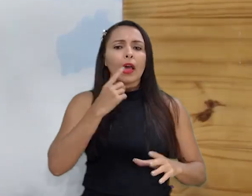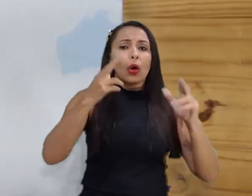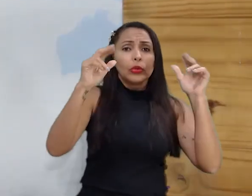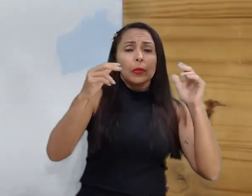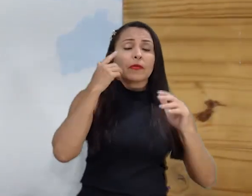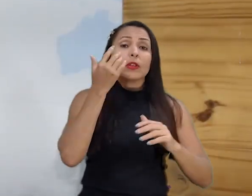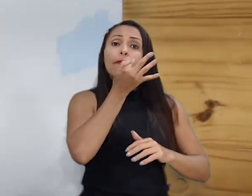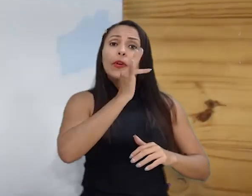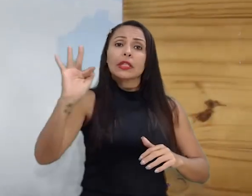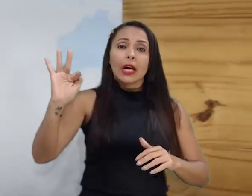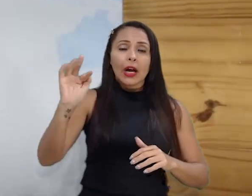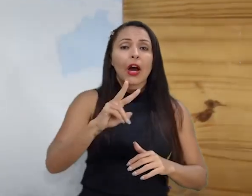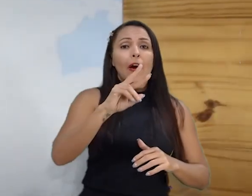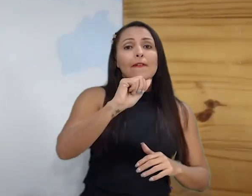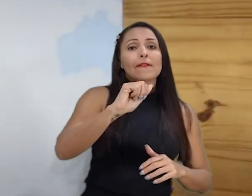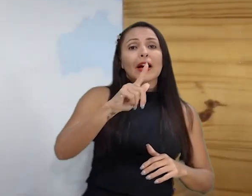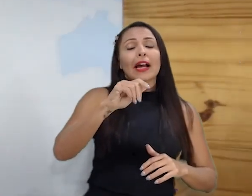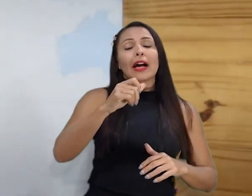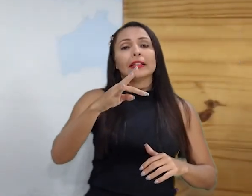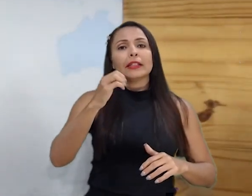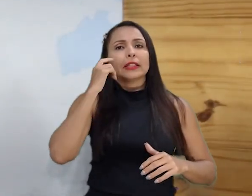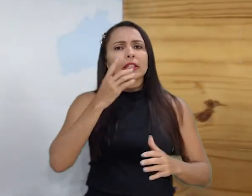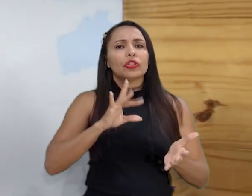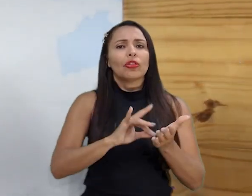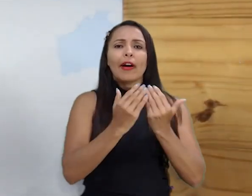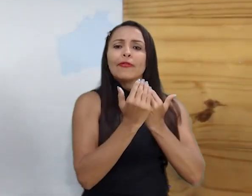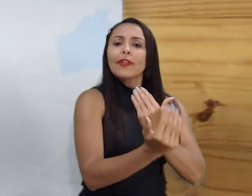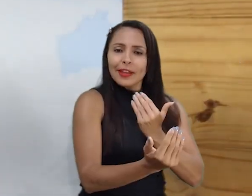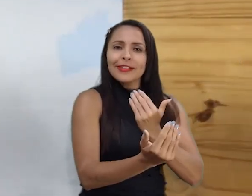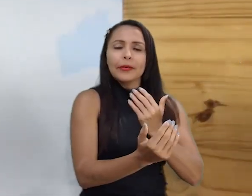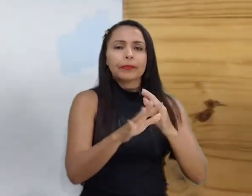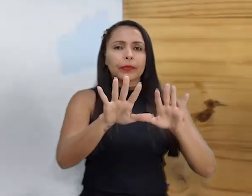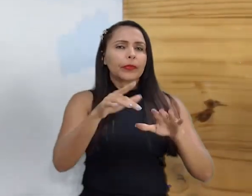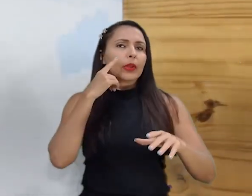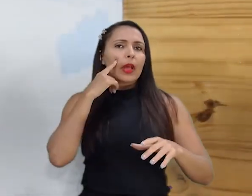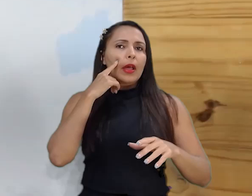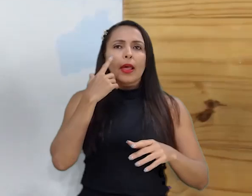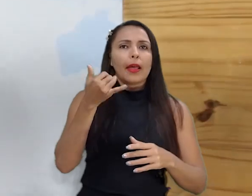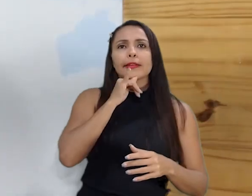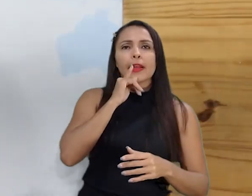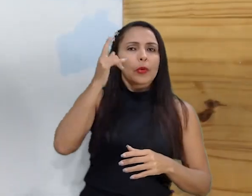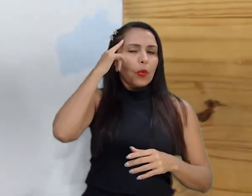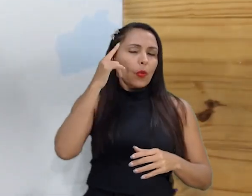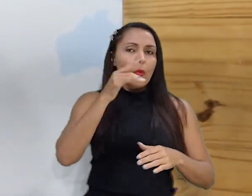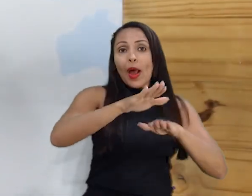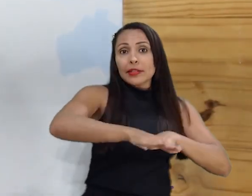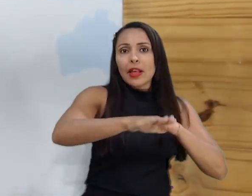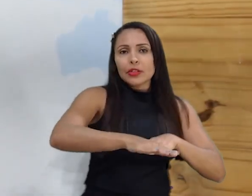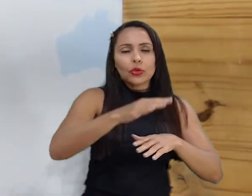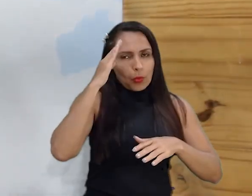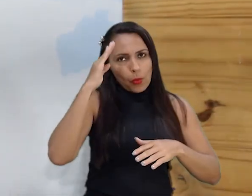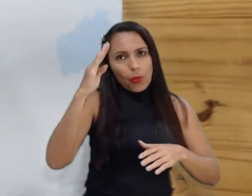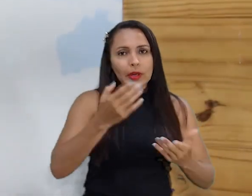francês avant-garde, que significa estar à frente, como um exército que está à frente. E tem tudo a ver com as vanguardas,